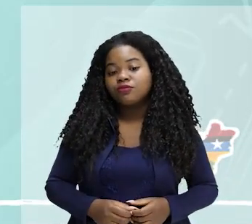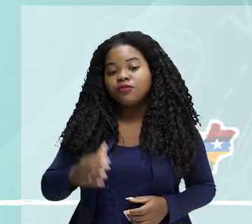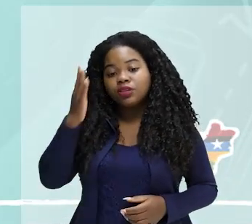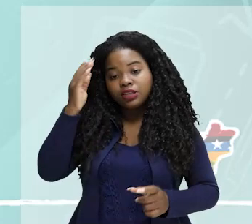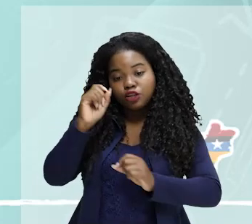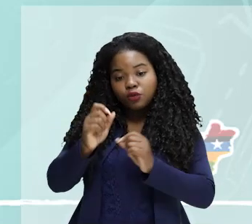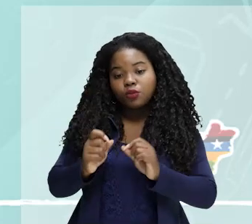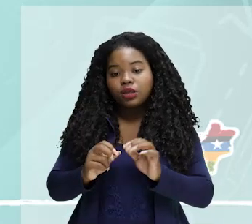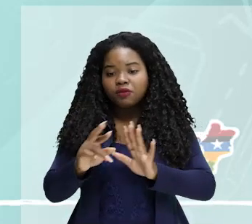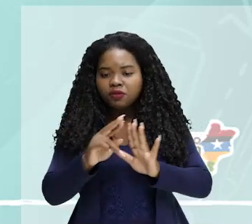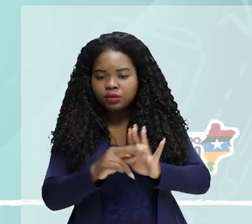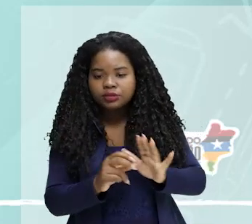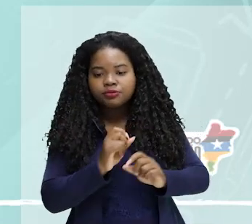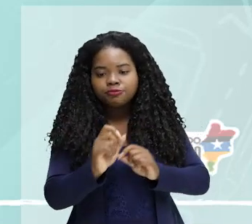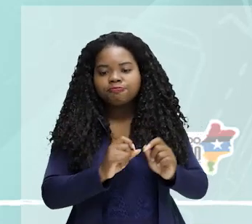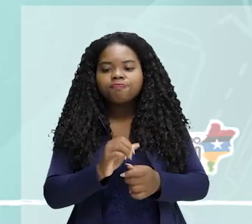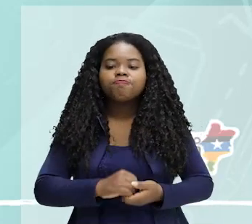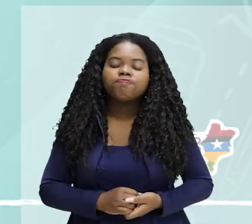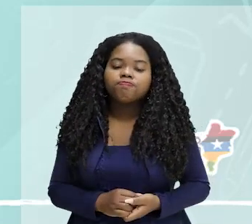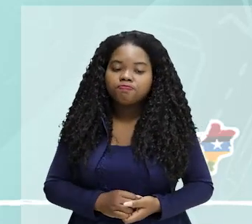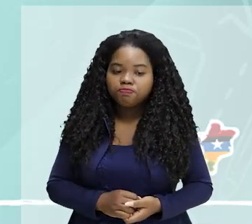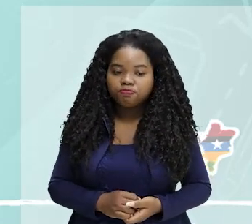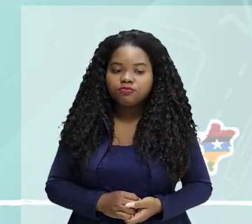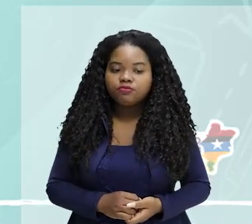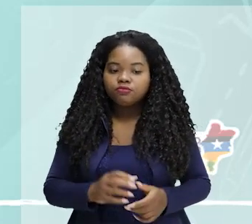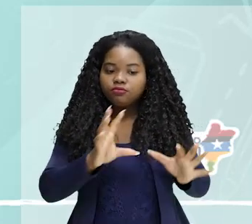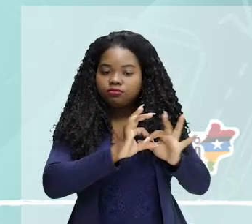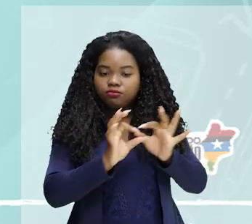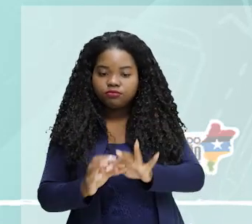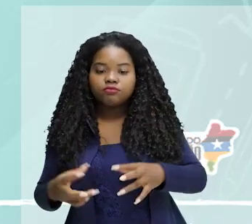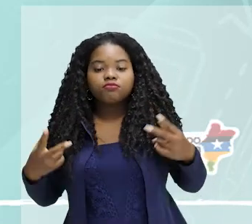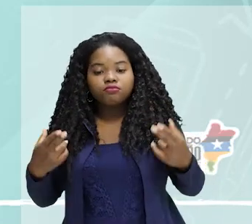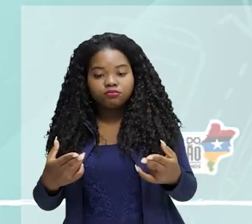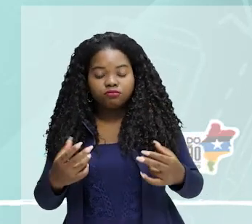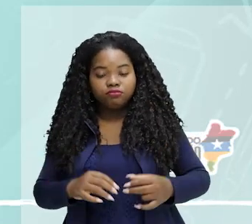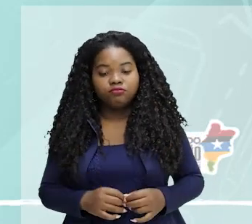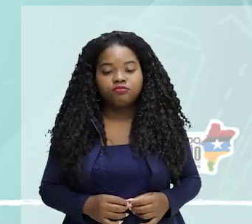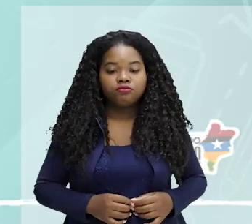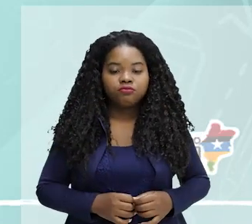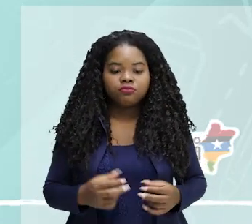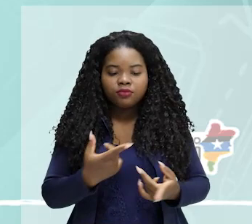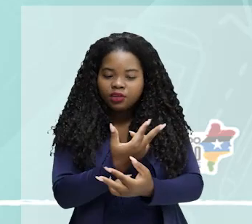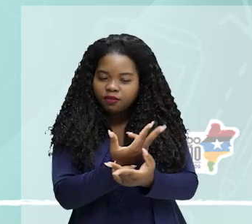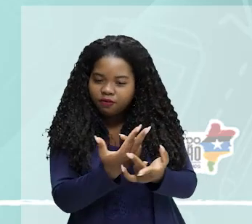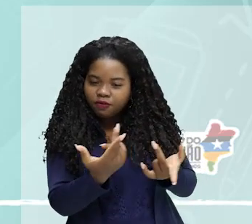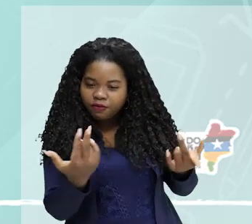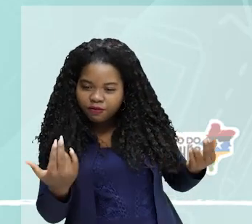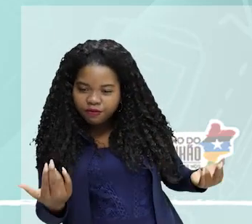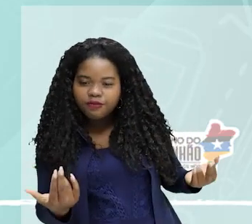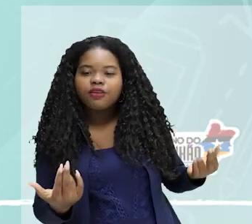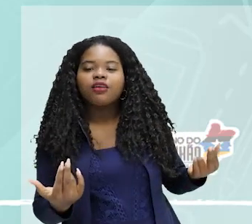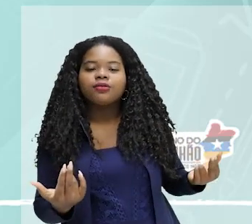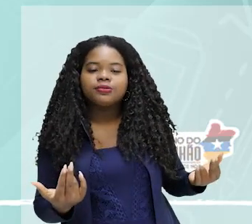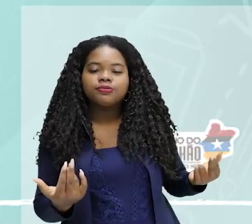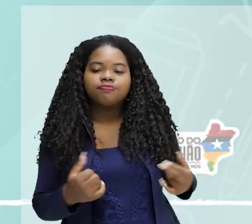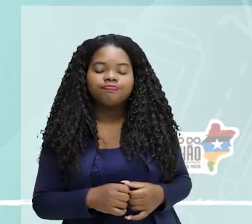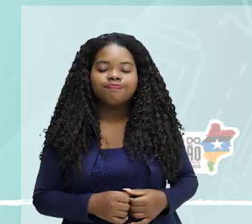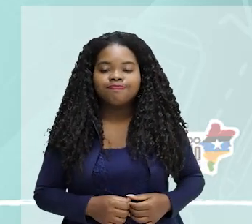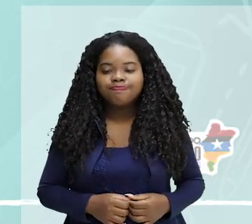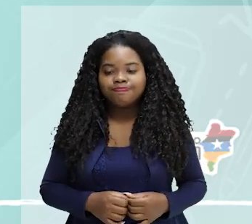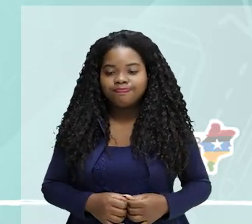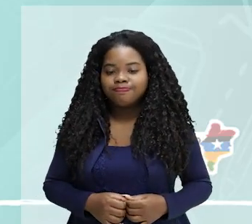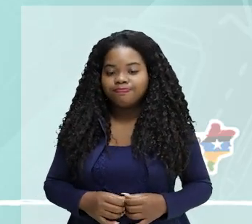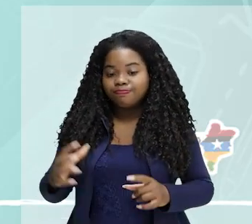critérios, ok? Então, fatores ou critérios, aqui nesse contexto, é a mesma coisa. Existem muitos fatores ou muitos critérios